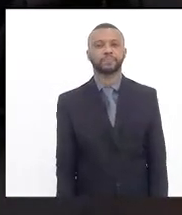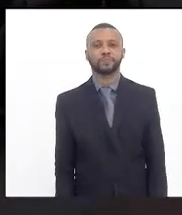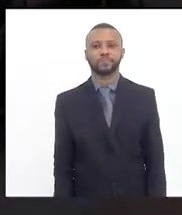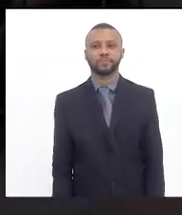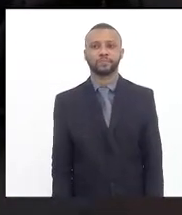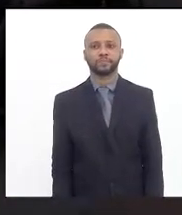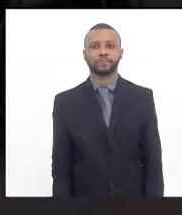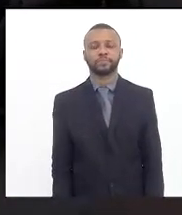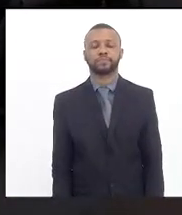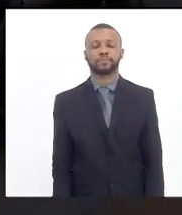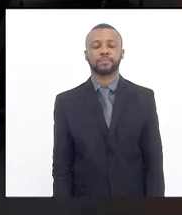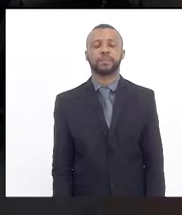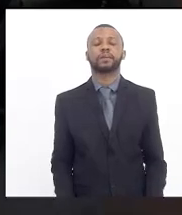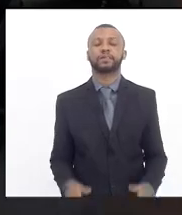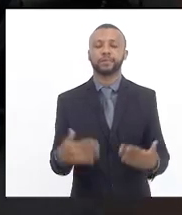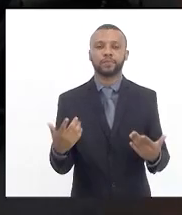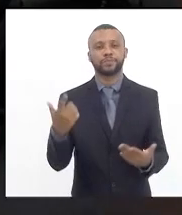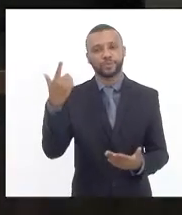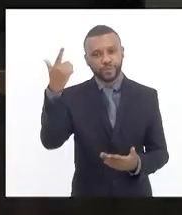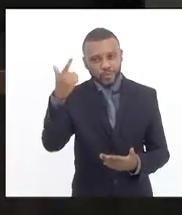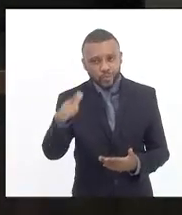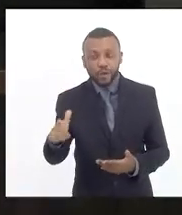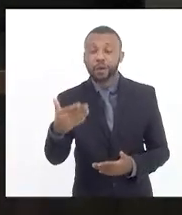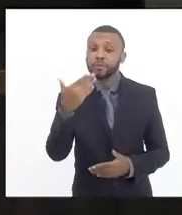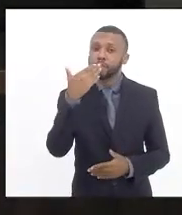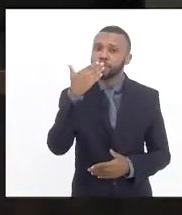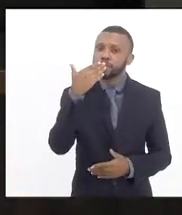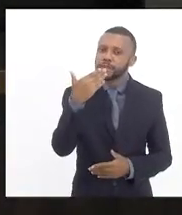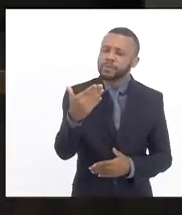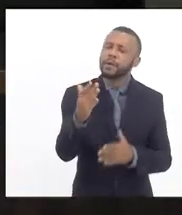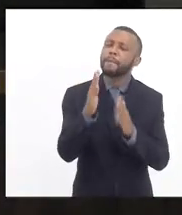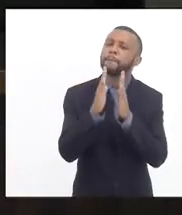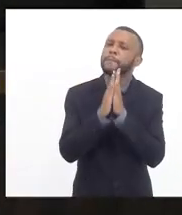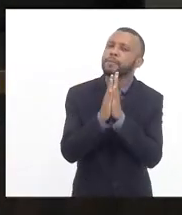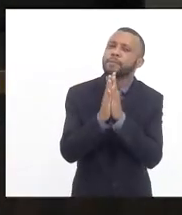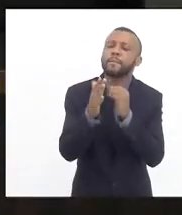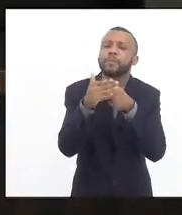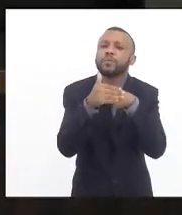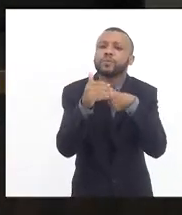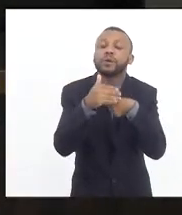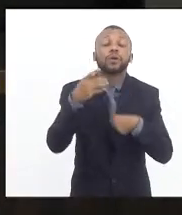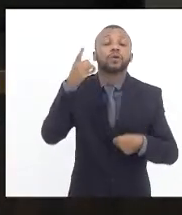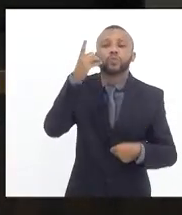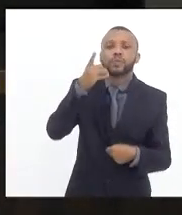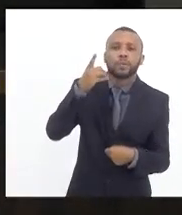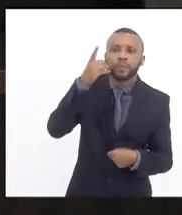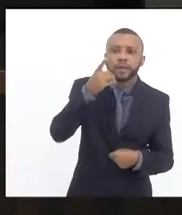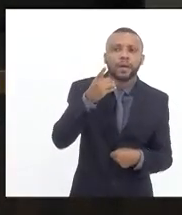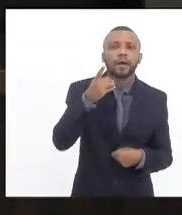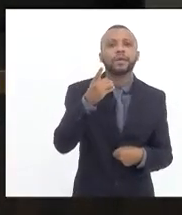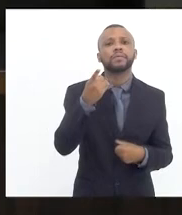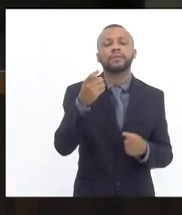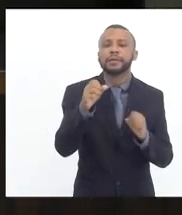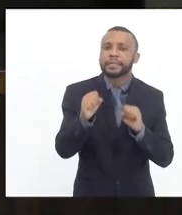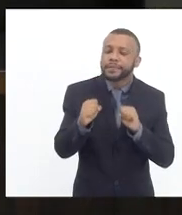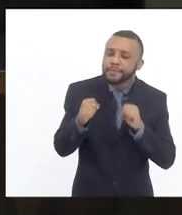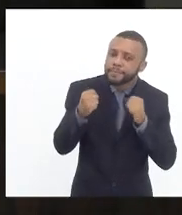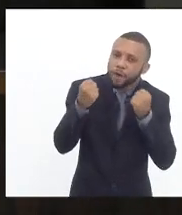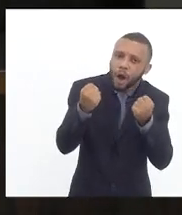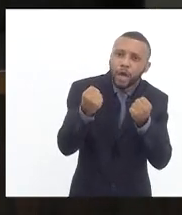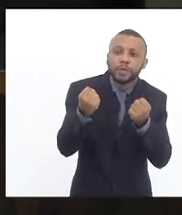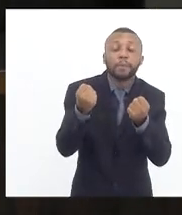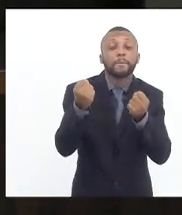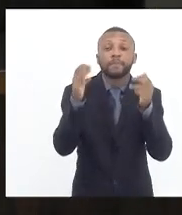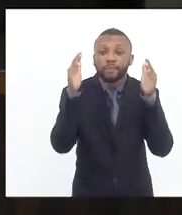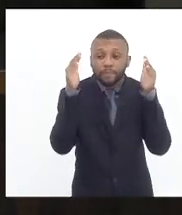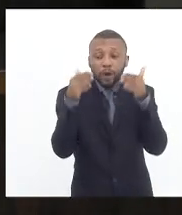e eu vou insistir e pedir muito carinho que os deputados também se esforcem para manter